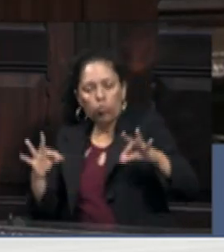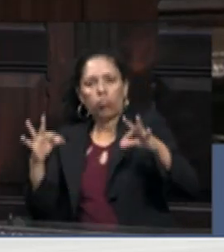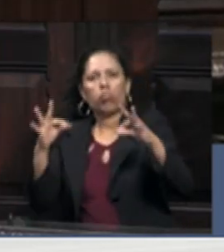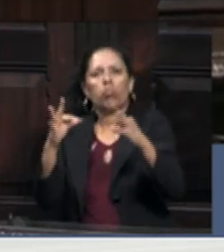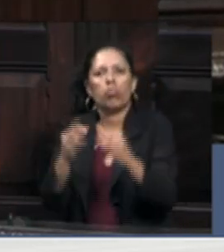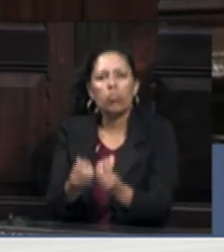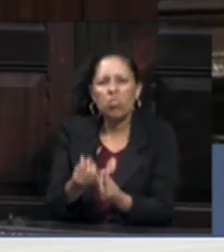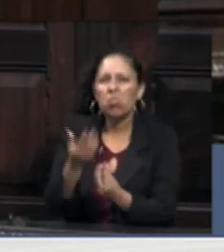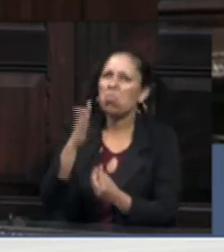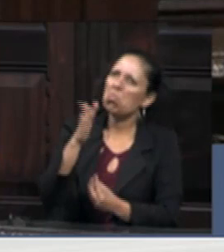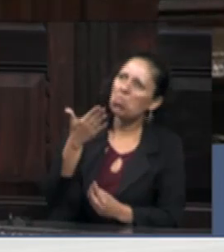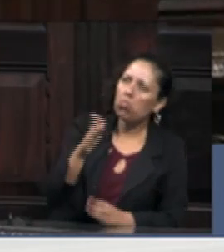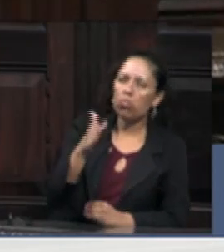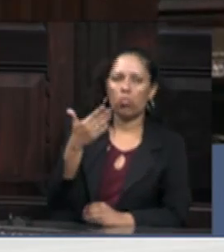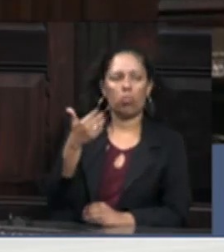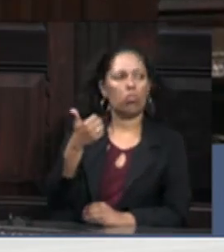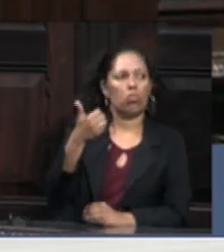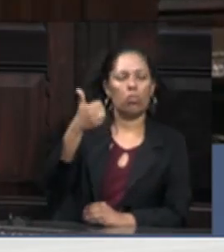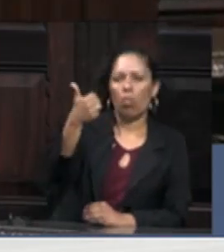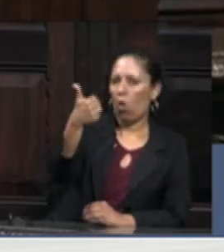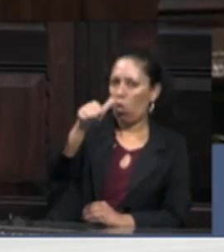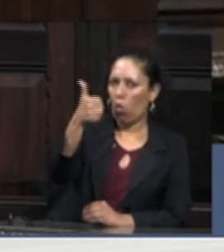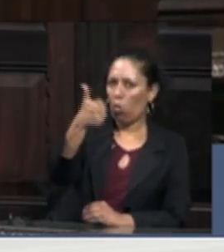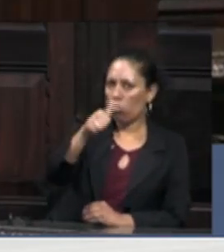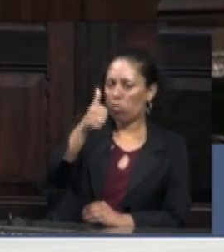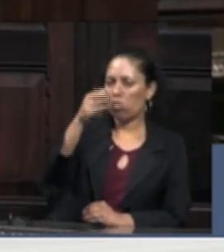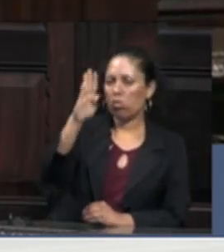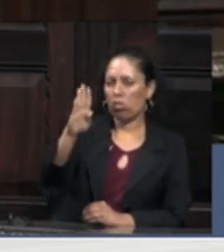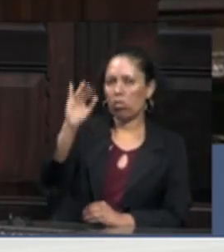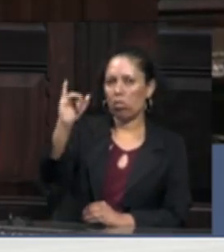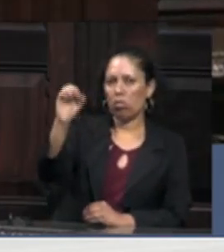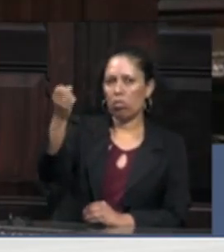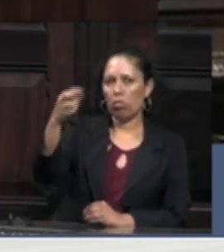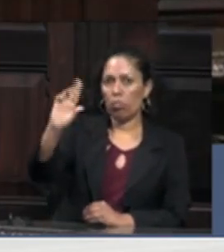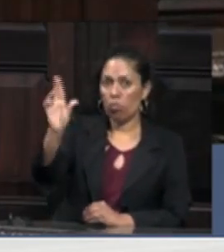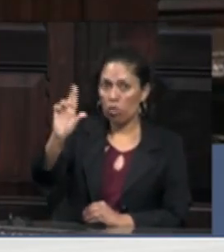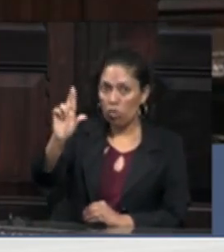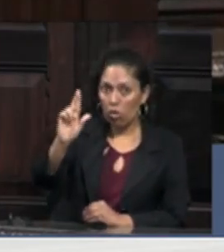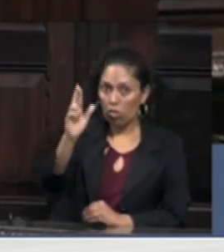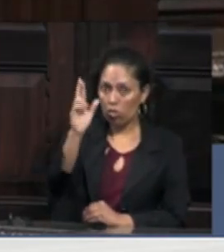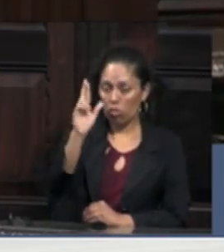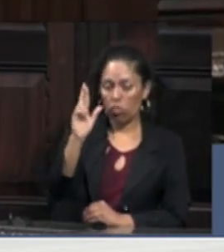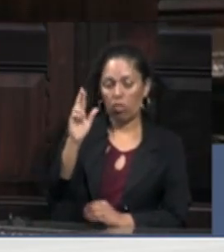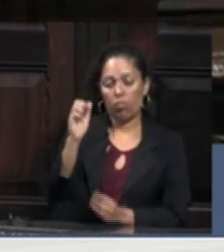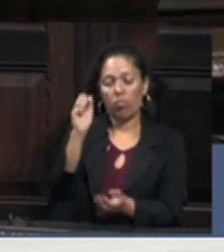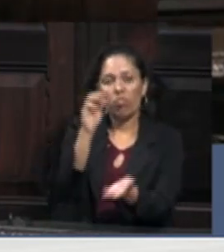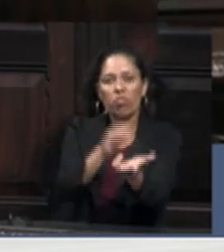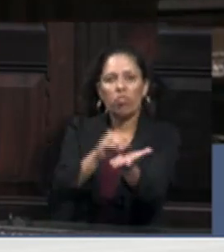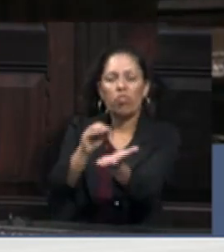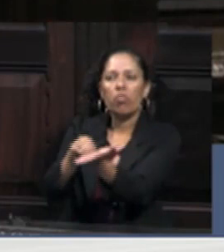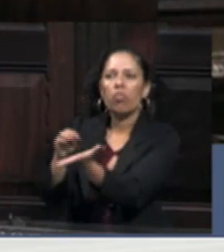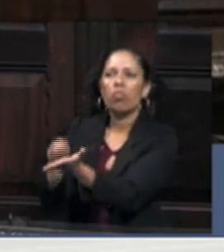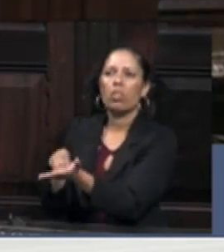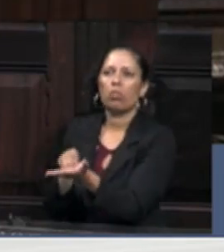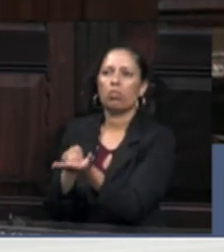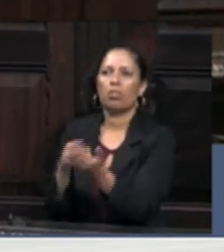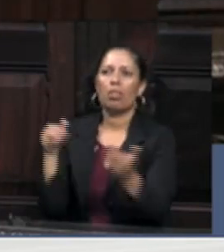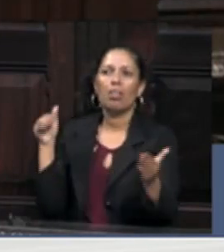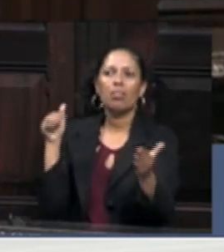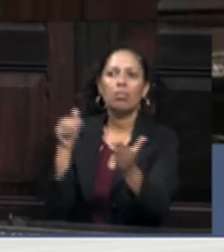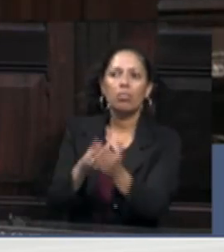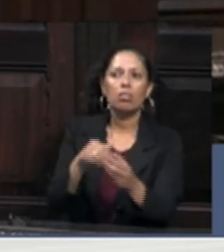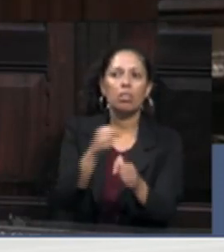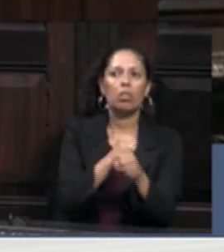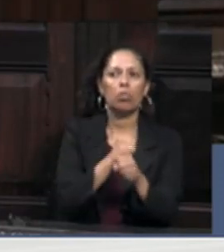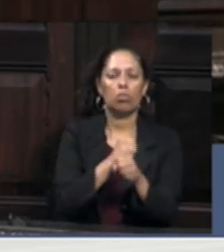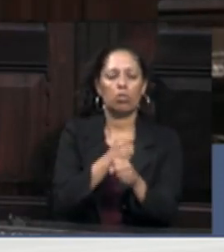algo em torno de 12 bilhões de reais. Este era o valor pelo menos até 23 de outubro